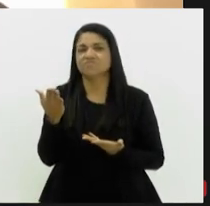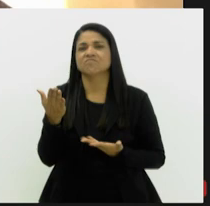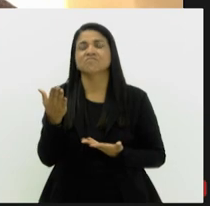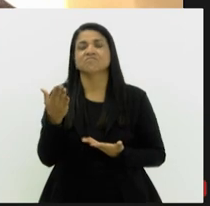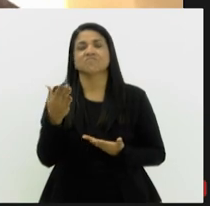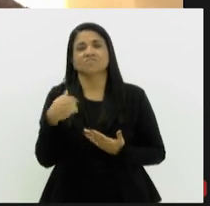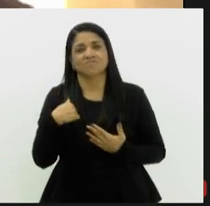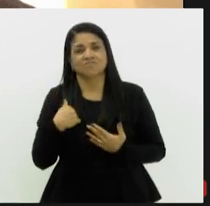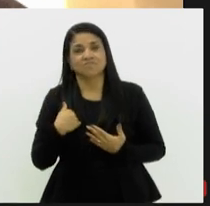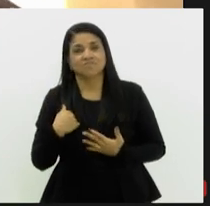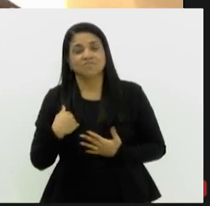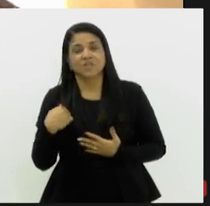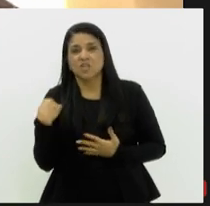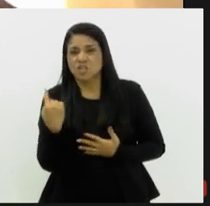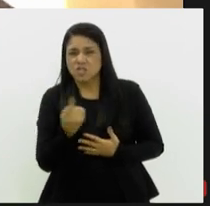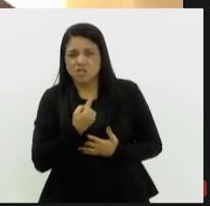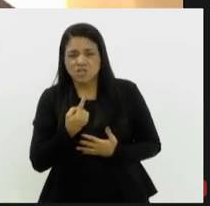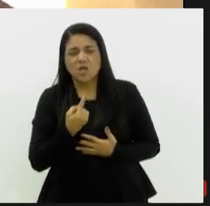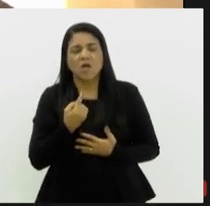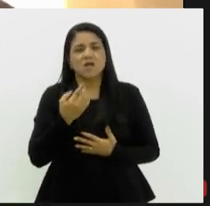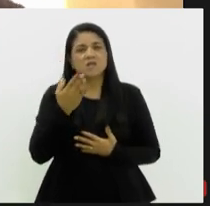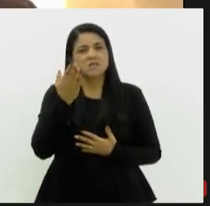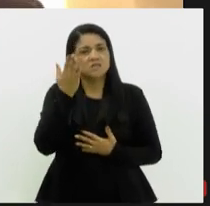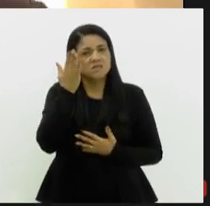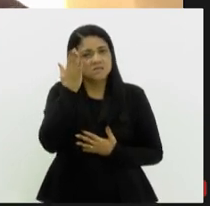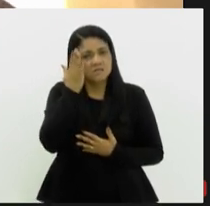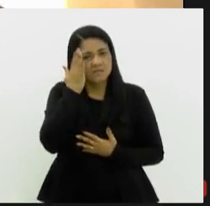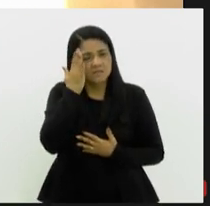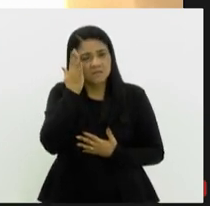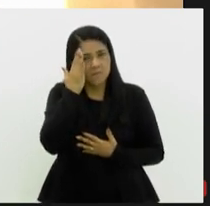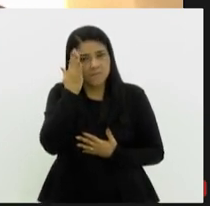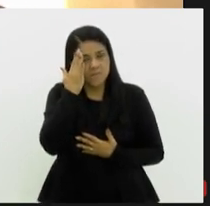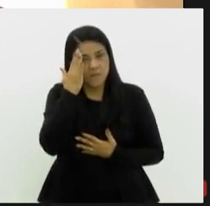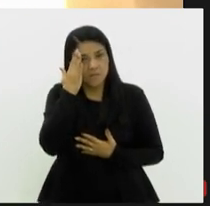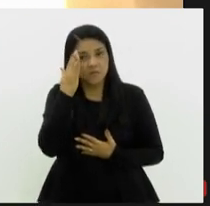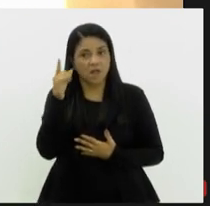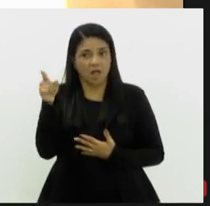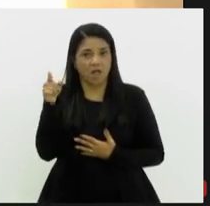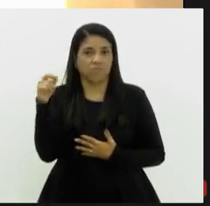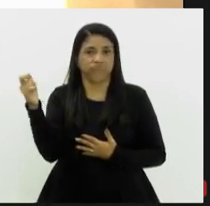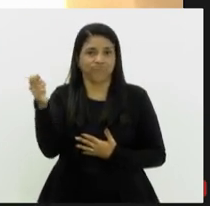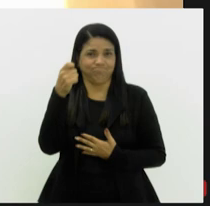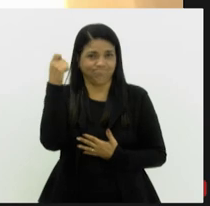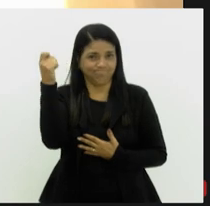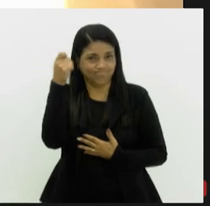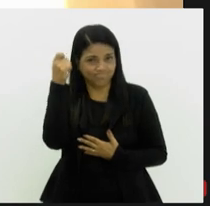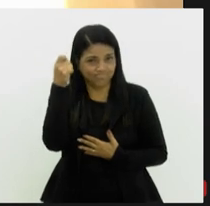esta tempestade caindo sobre o Rio Grande do Sul